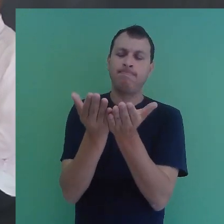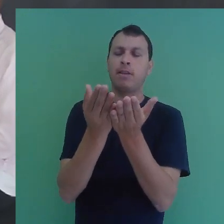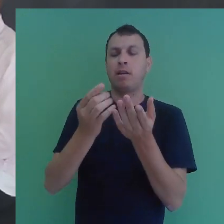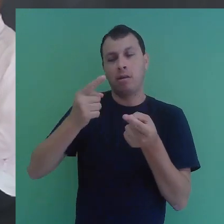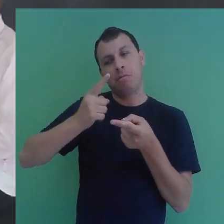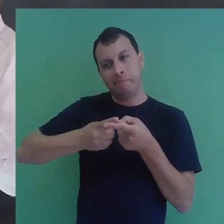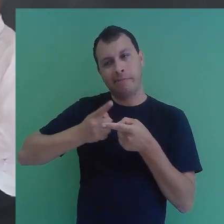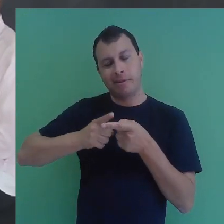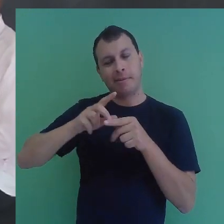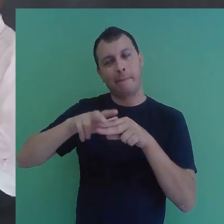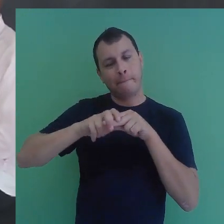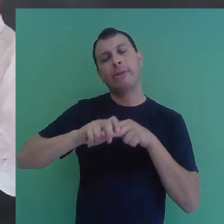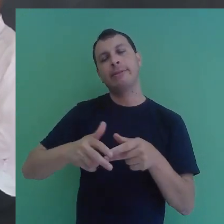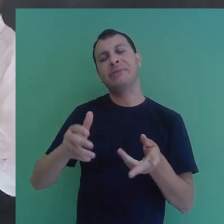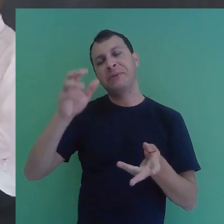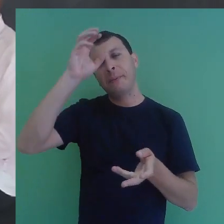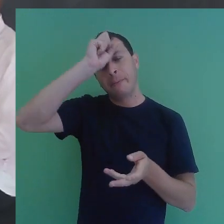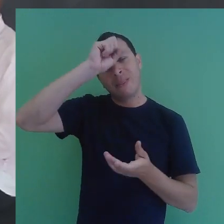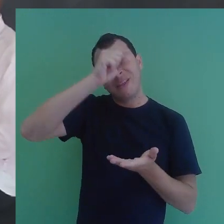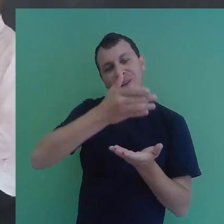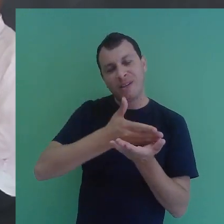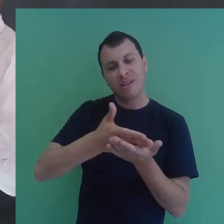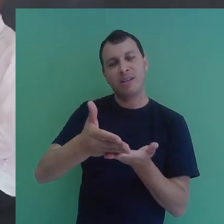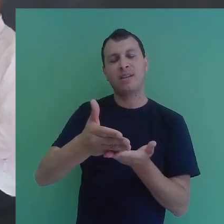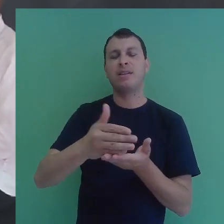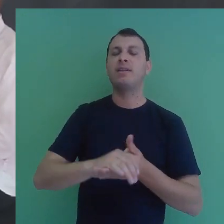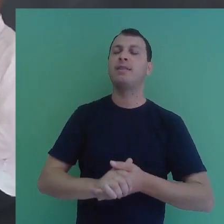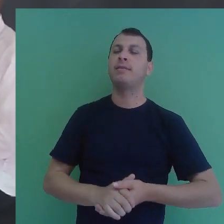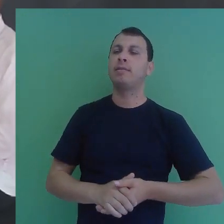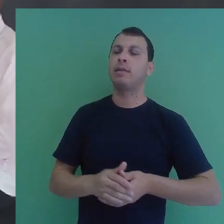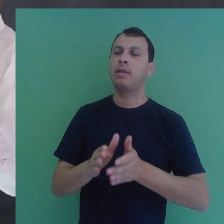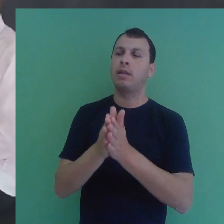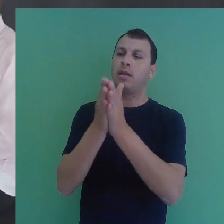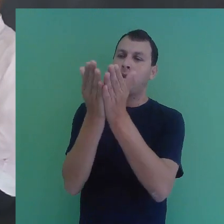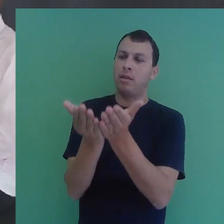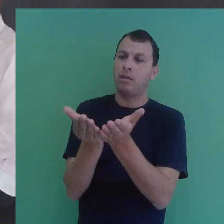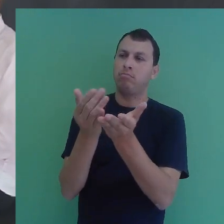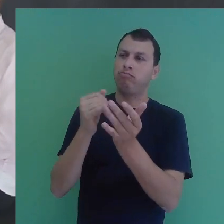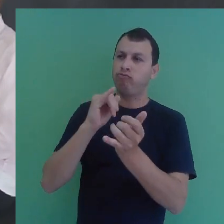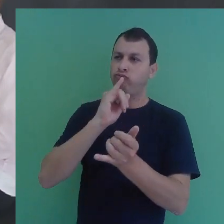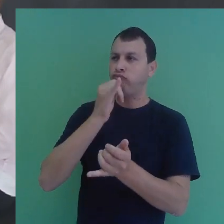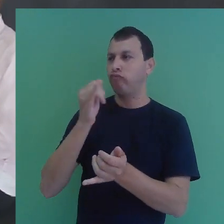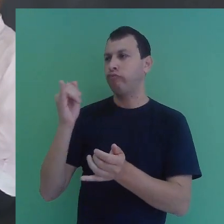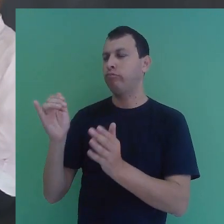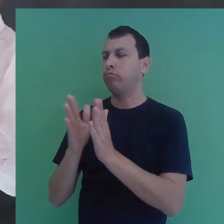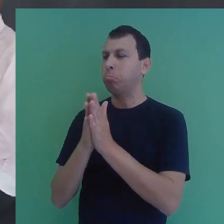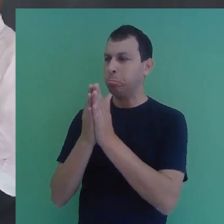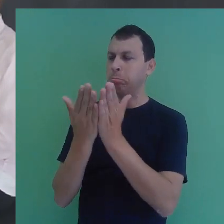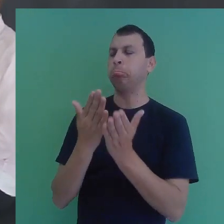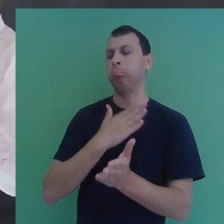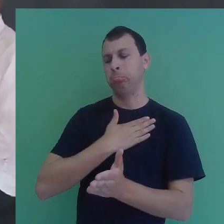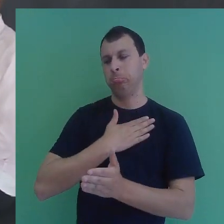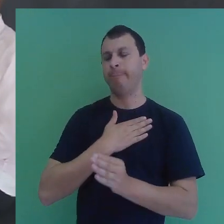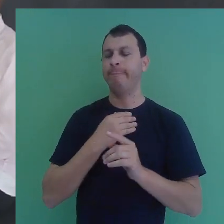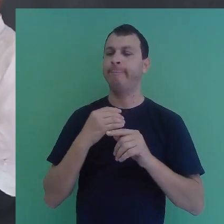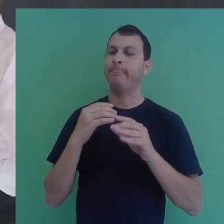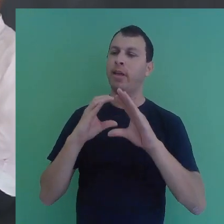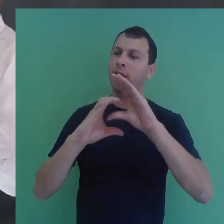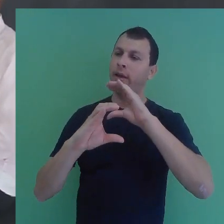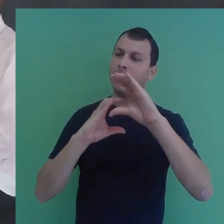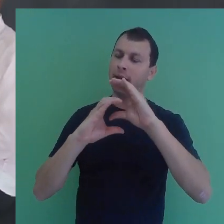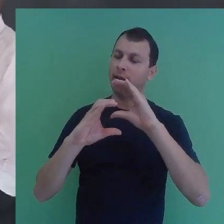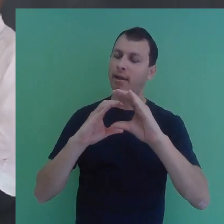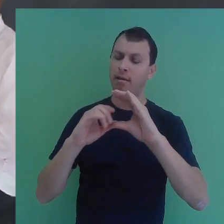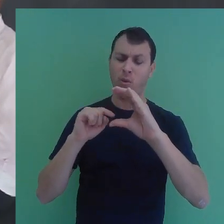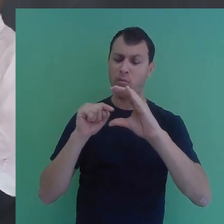foi o incentivo inicial, assim, de começar a compartilhar isso com outras pessoas. E a